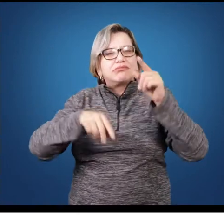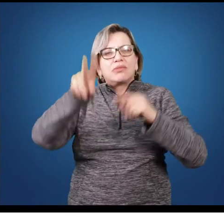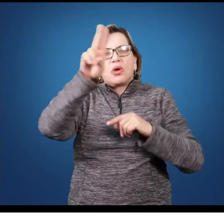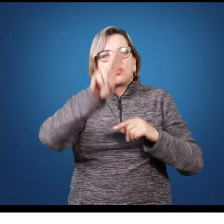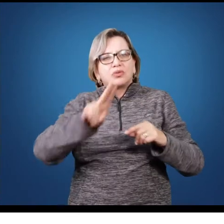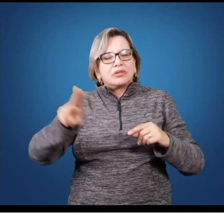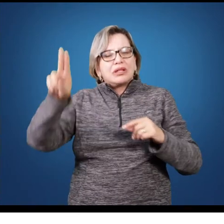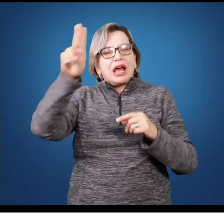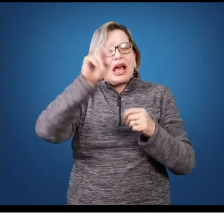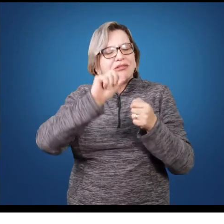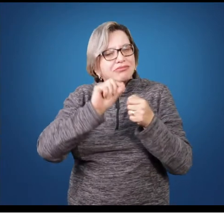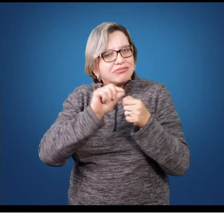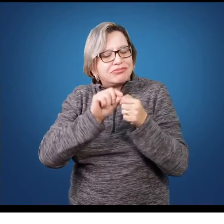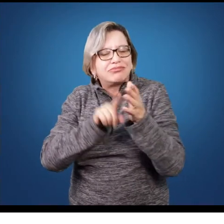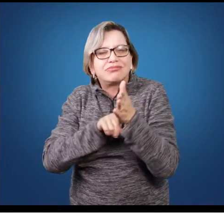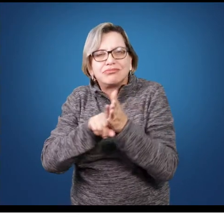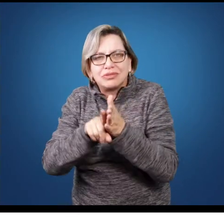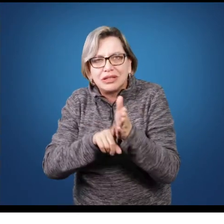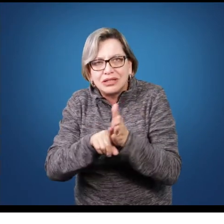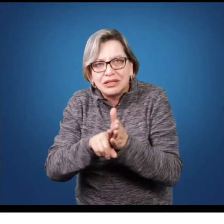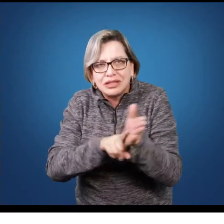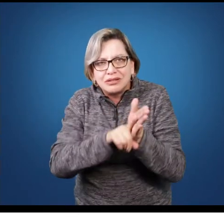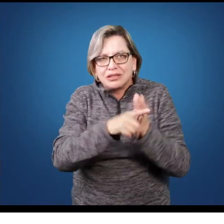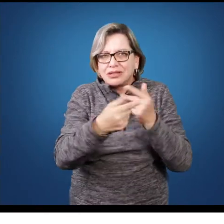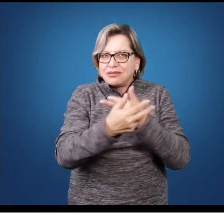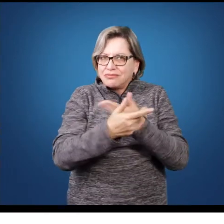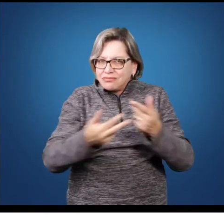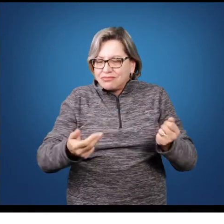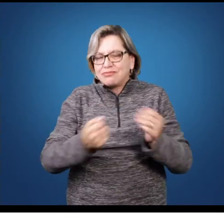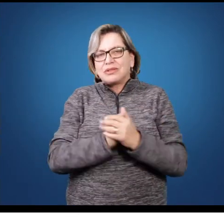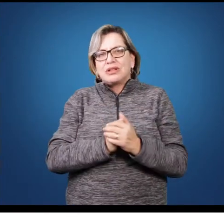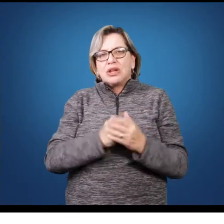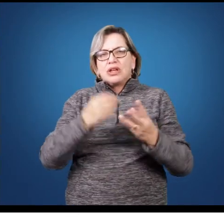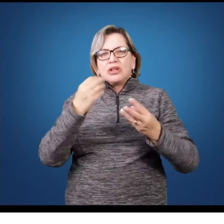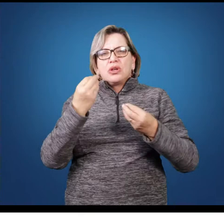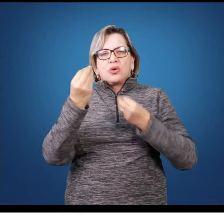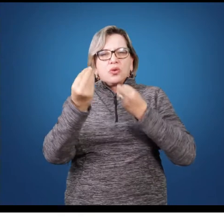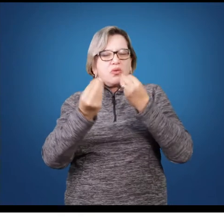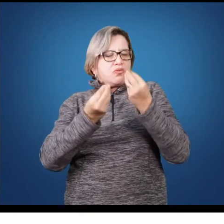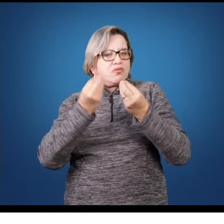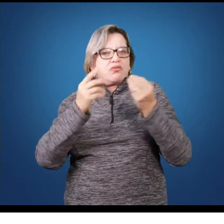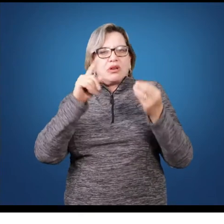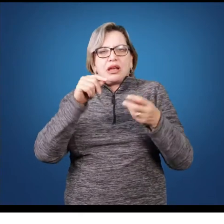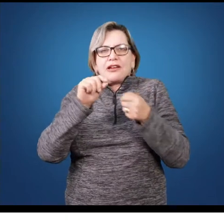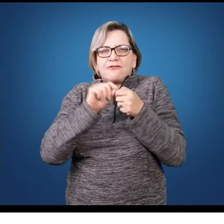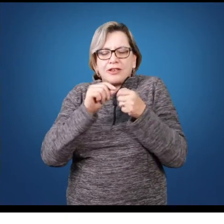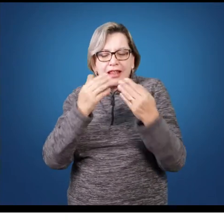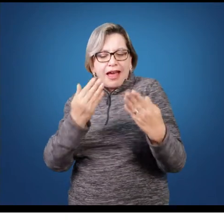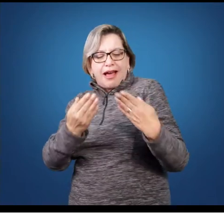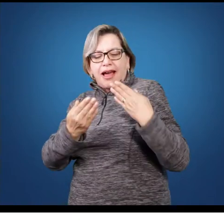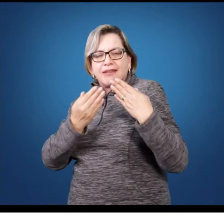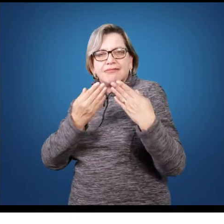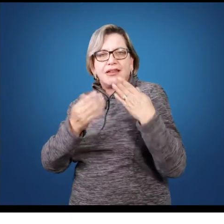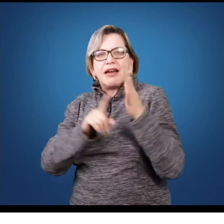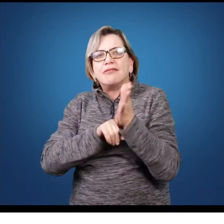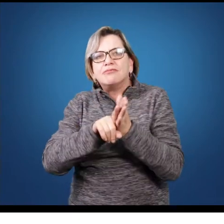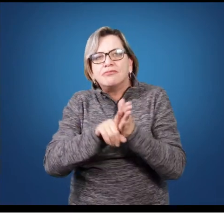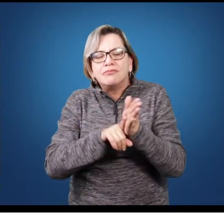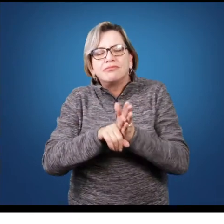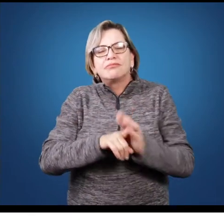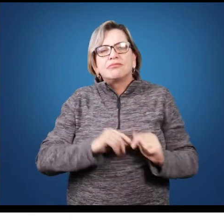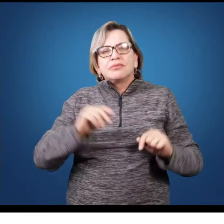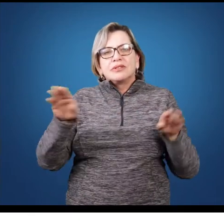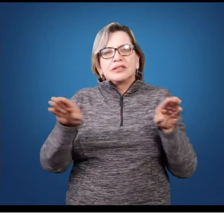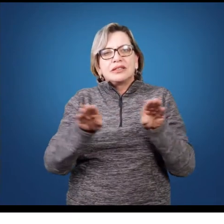para realizar a coleta dos dados ou das informações, como serão feitas as análises desses dados,